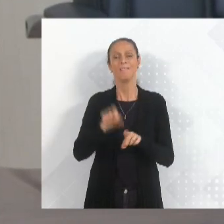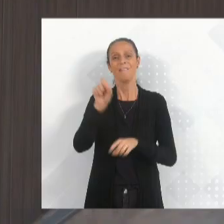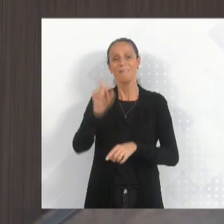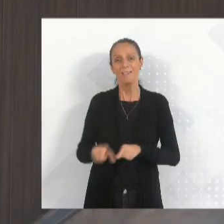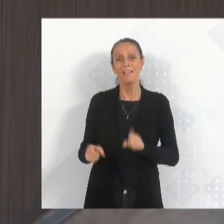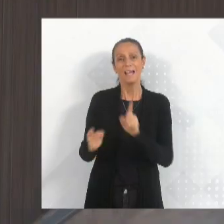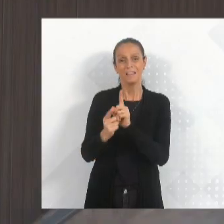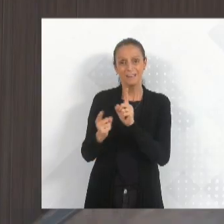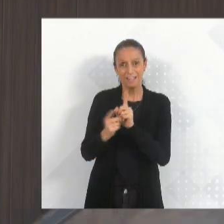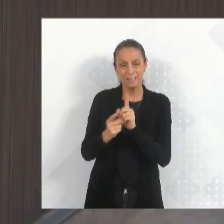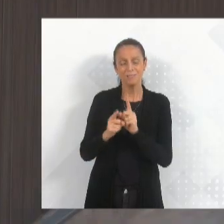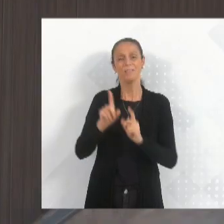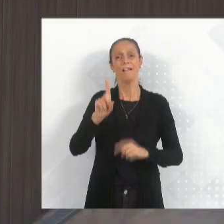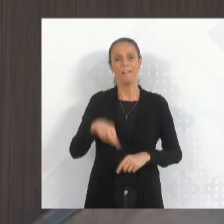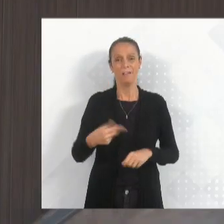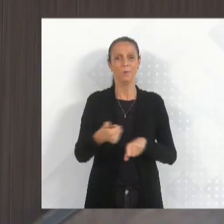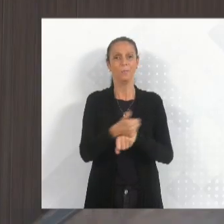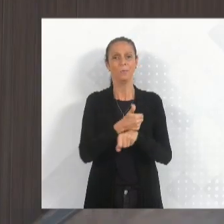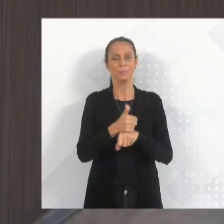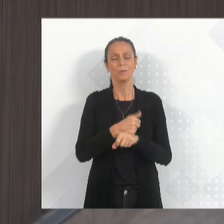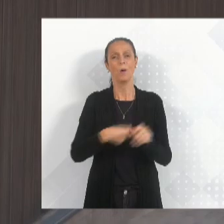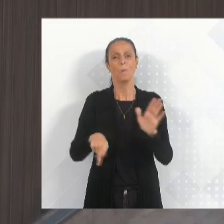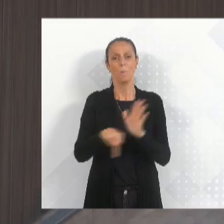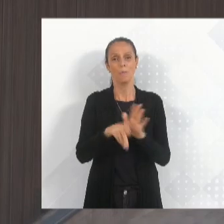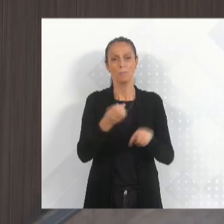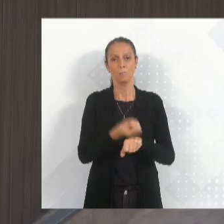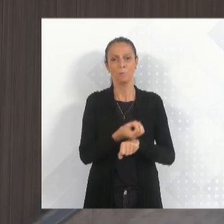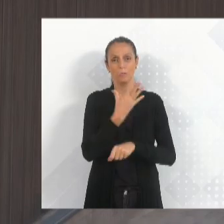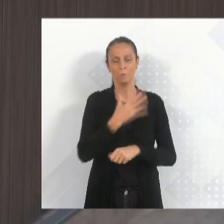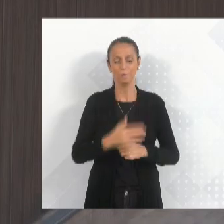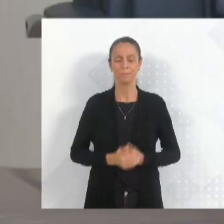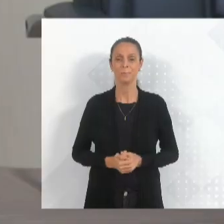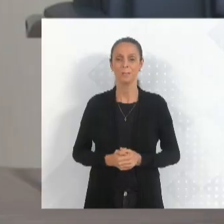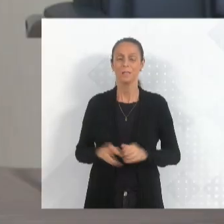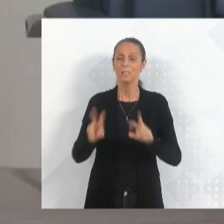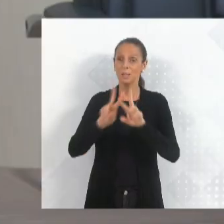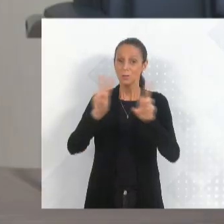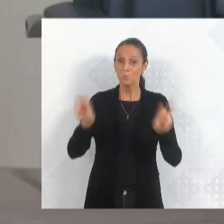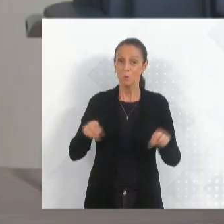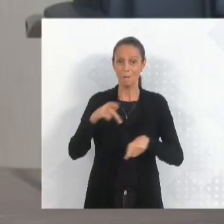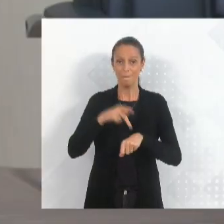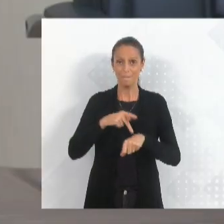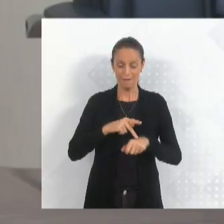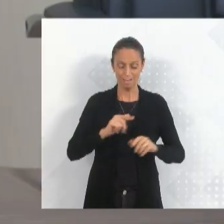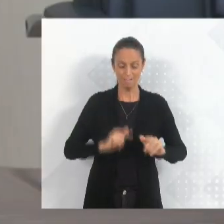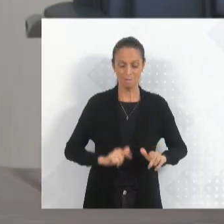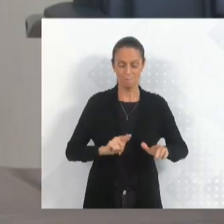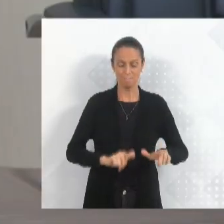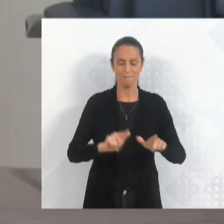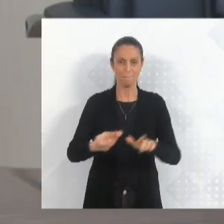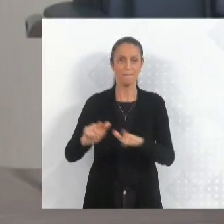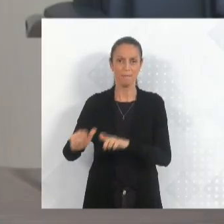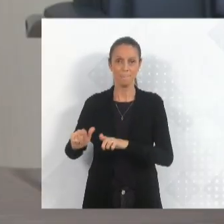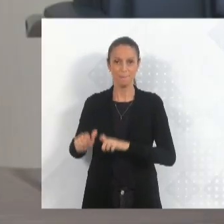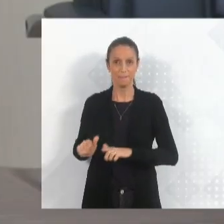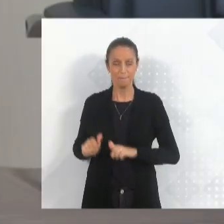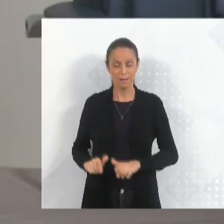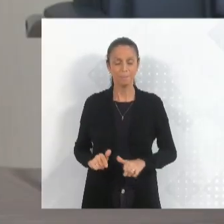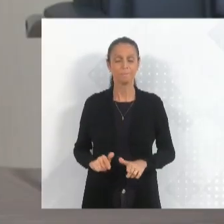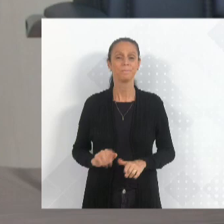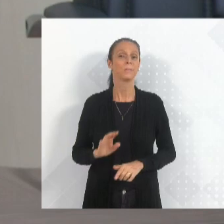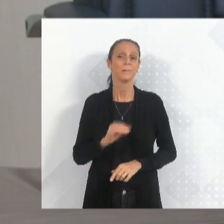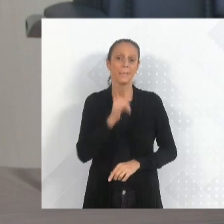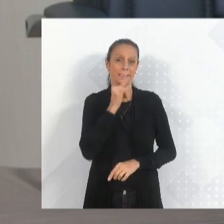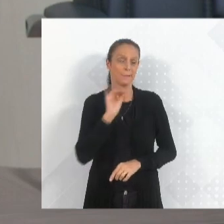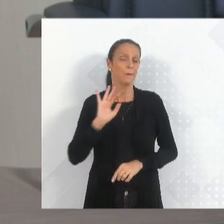Obrigado. E as lajotas daí? As lajotas é assim, quando precisa ser feita uma intervenção na rede, uma equipe